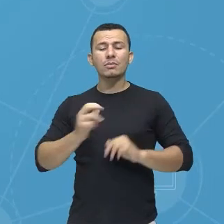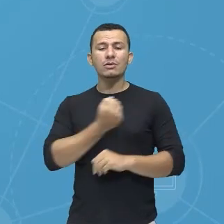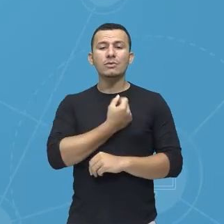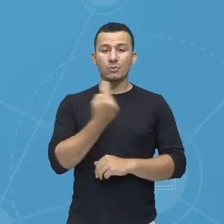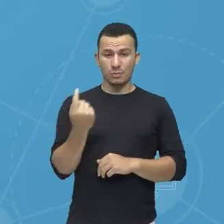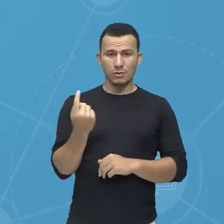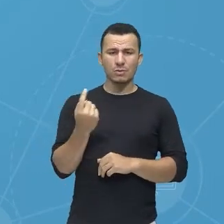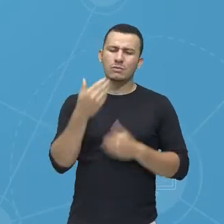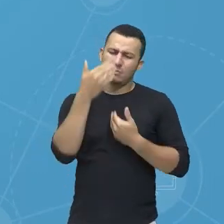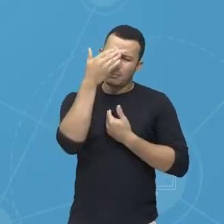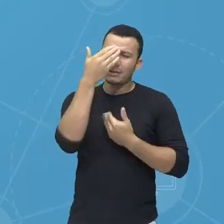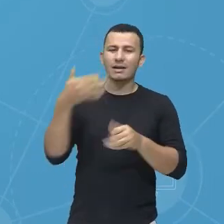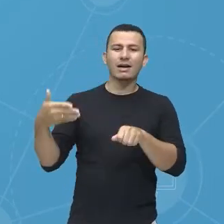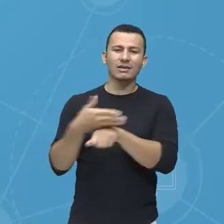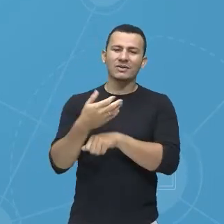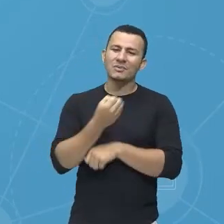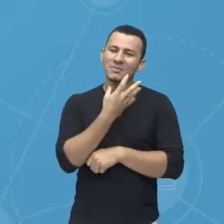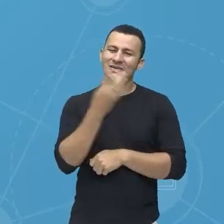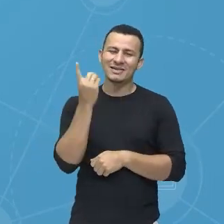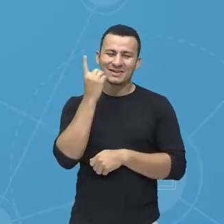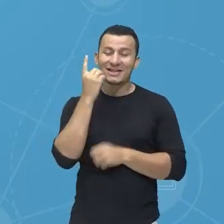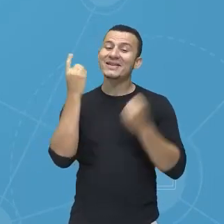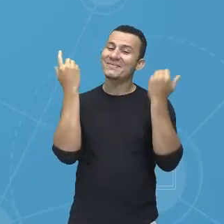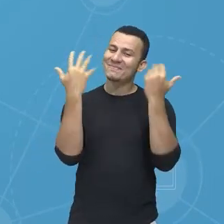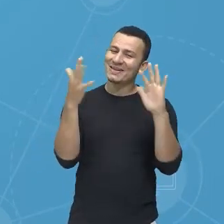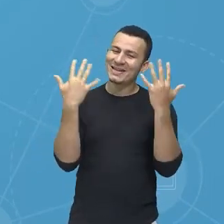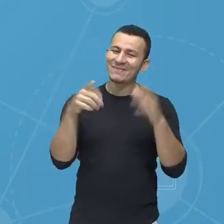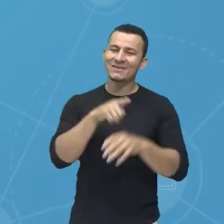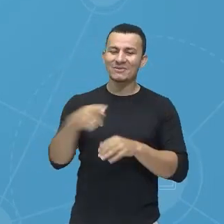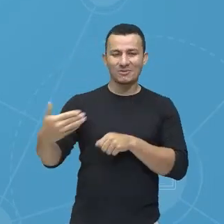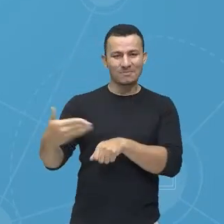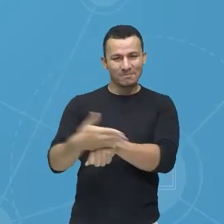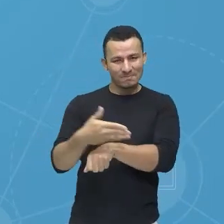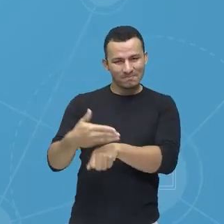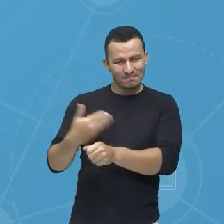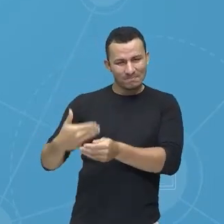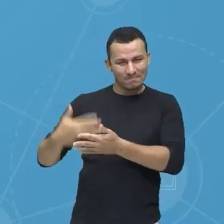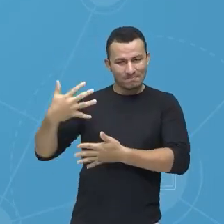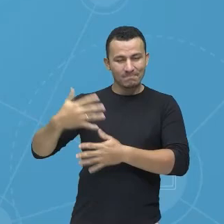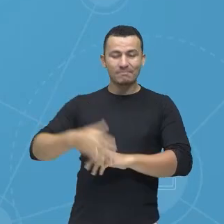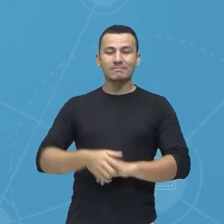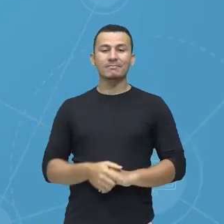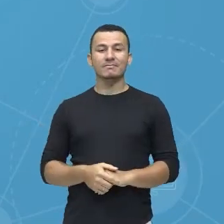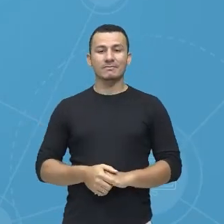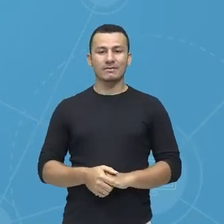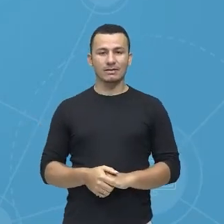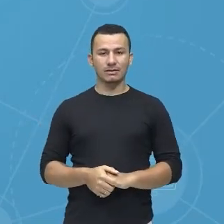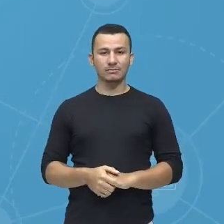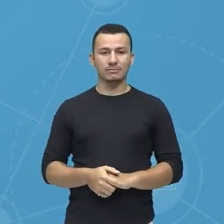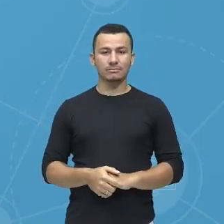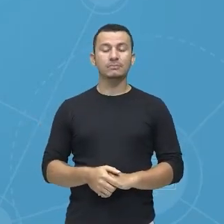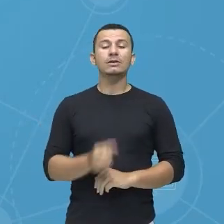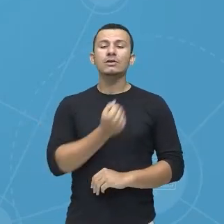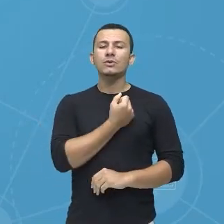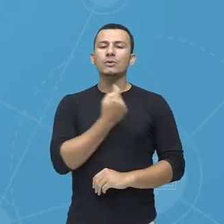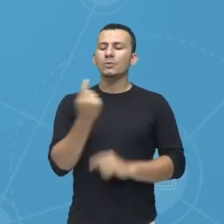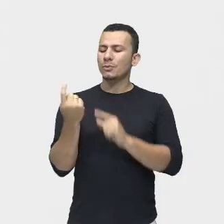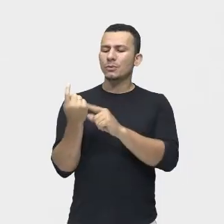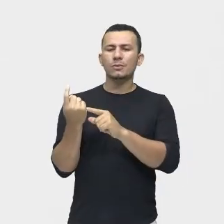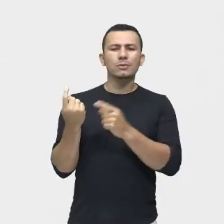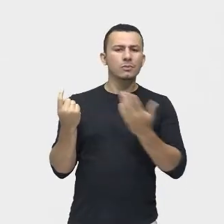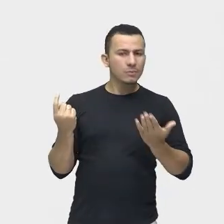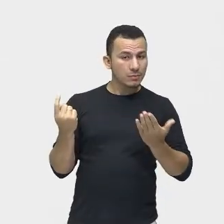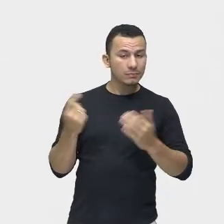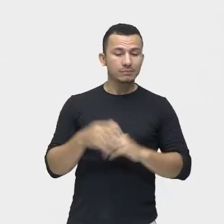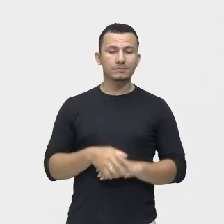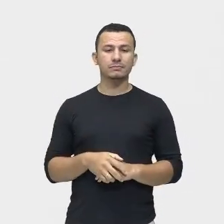pela participação, bom dia. Parabéns pela tua participação, Ruth. Vamos lá, então, ver a nossa primeira questão.